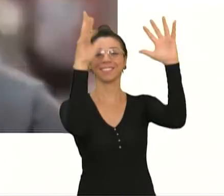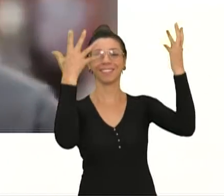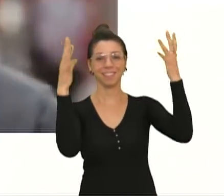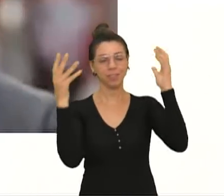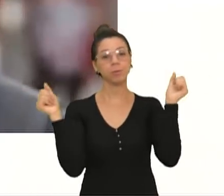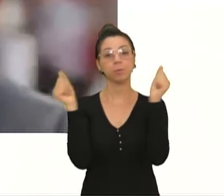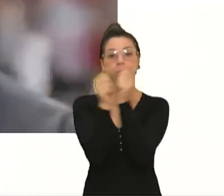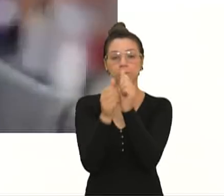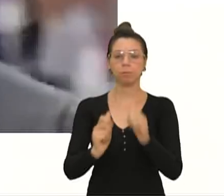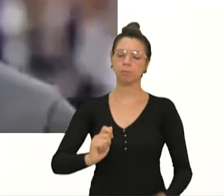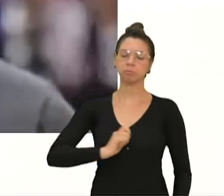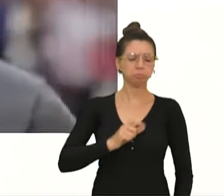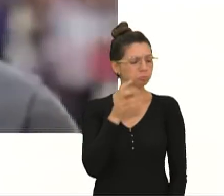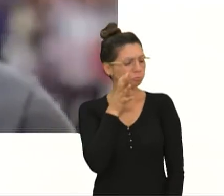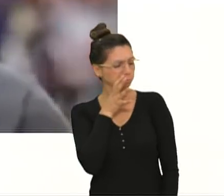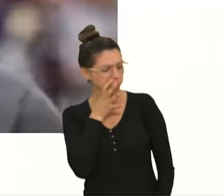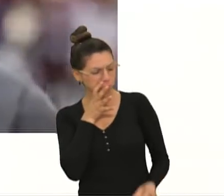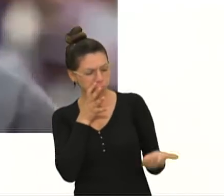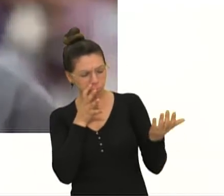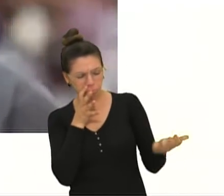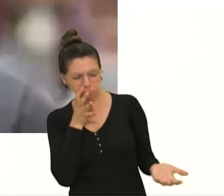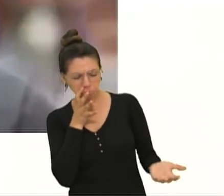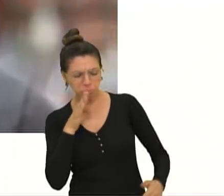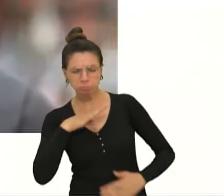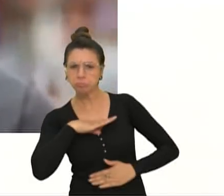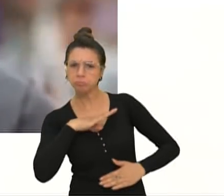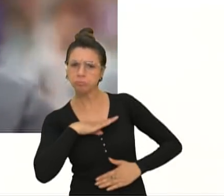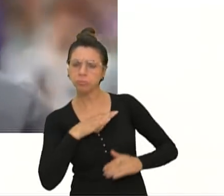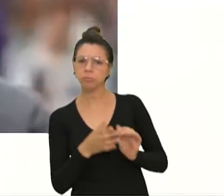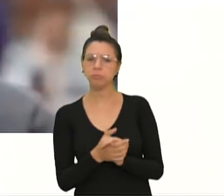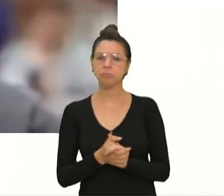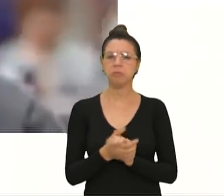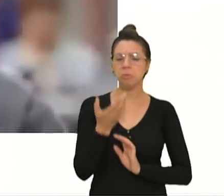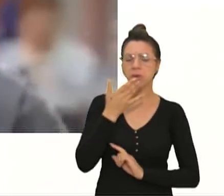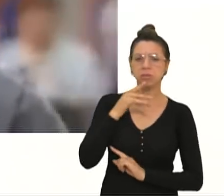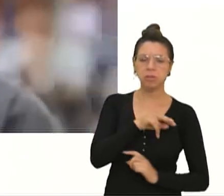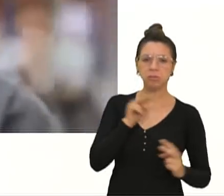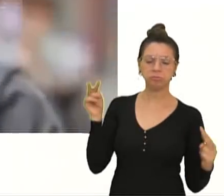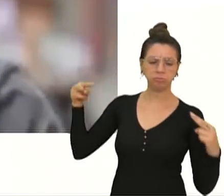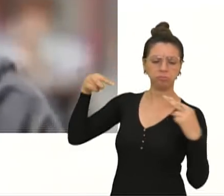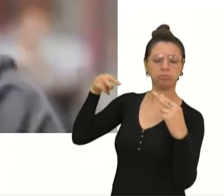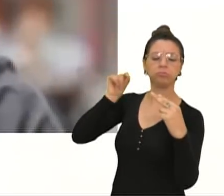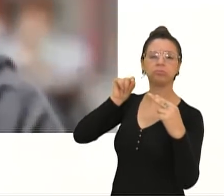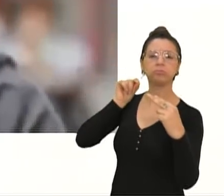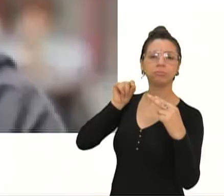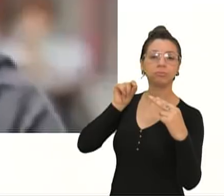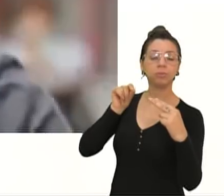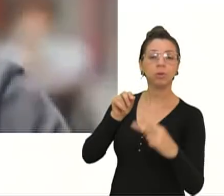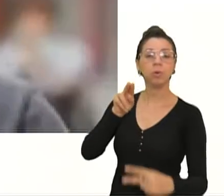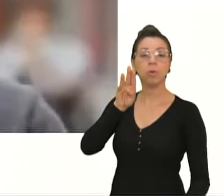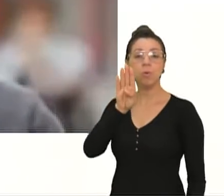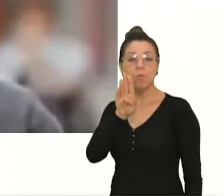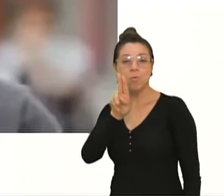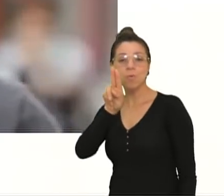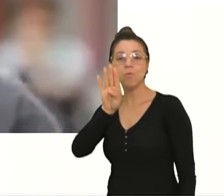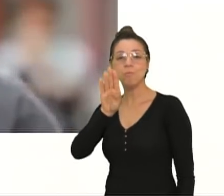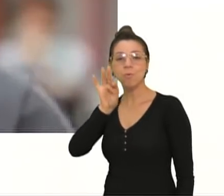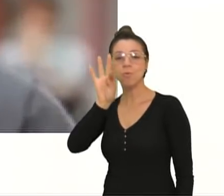juntas. O antropólogo olhou curioso para aquela situação e uma das crianças olhou de volta para ele e disse, Ubuntu,